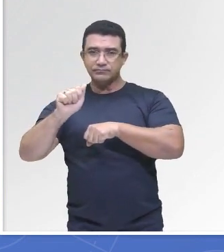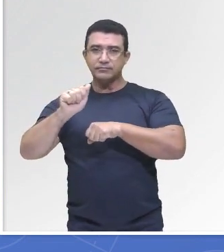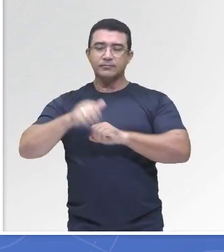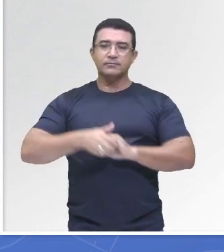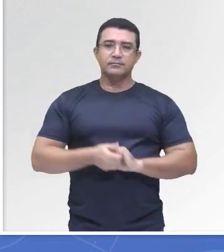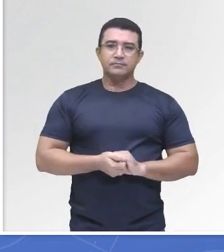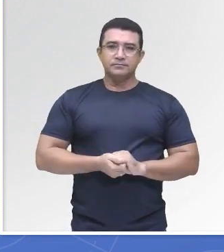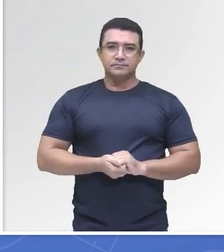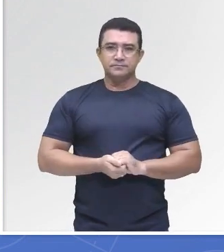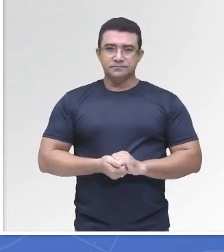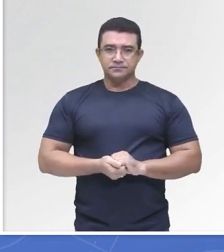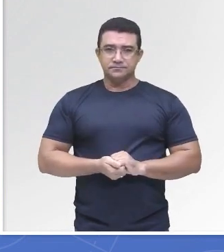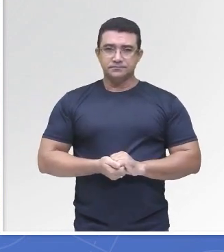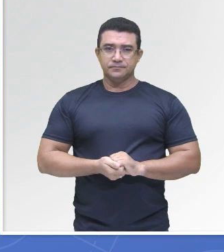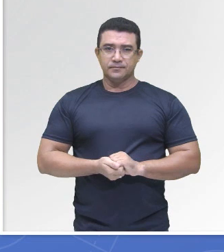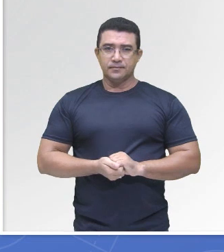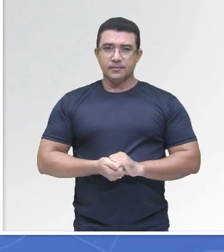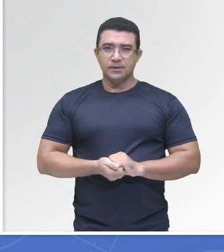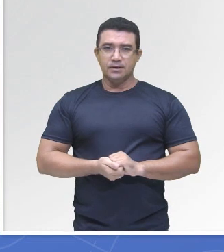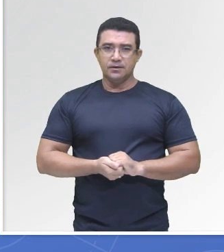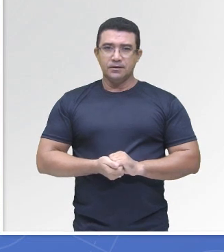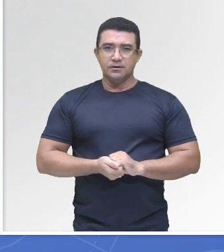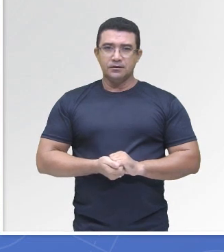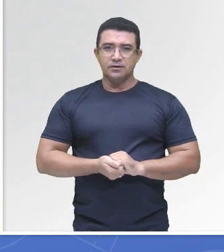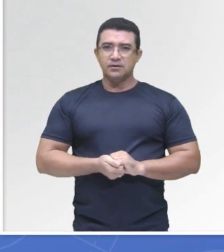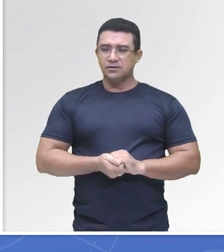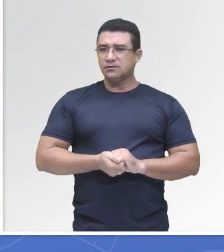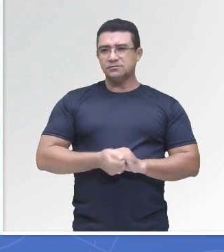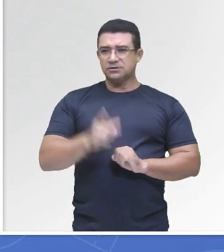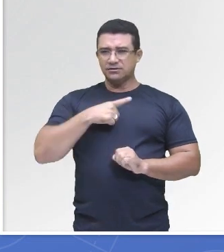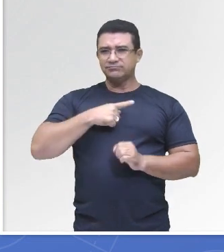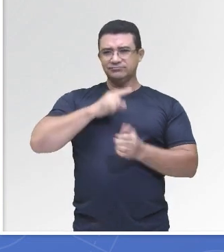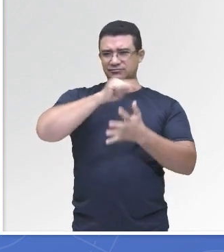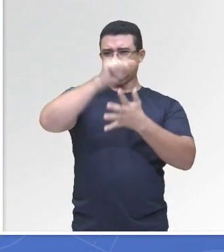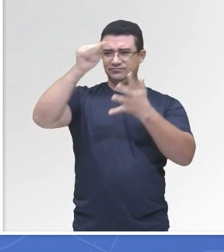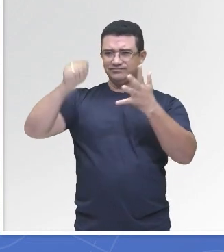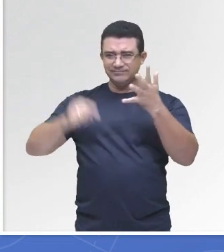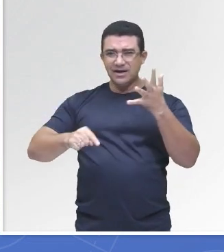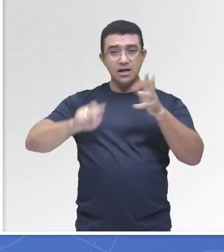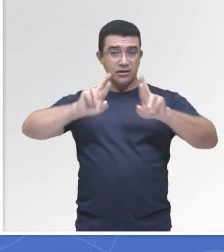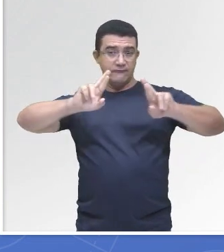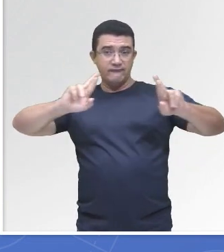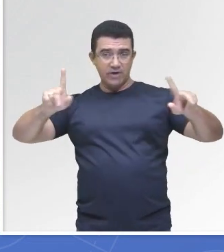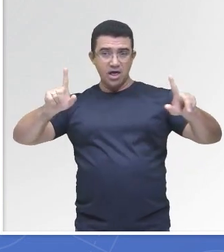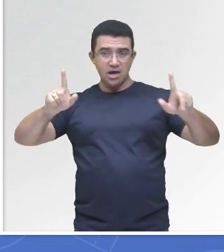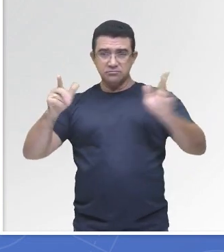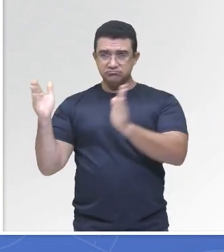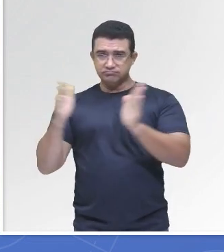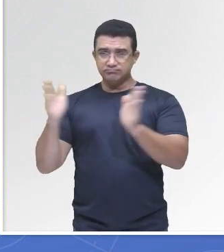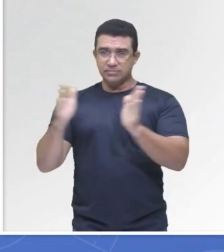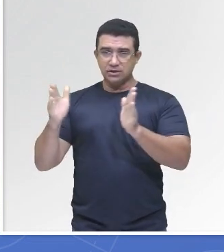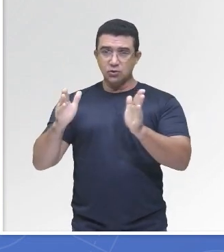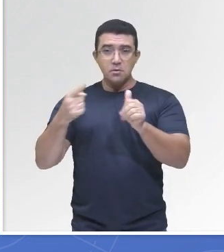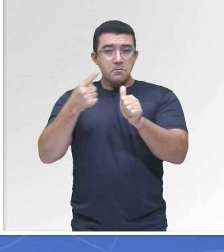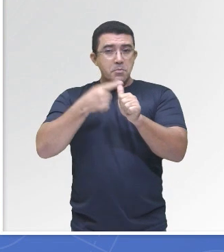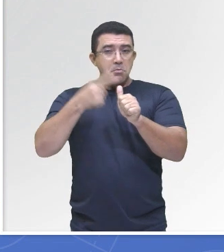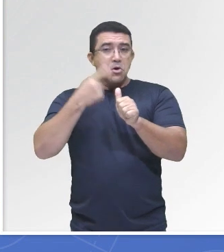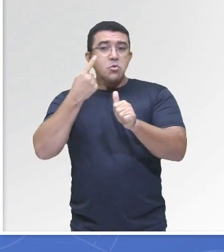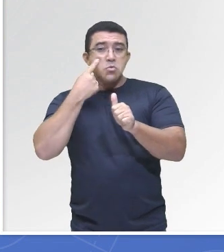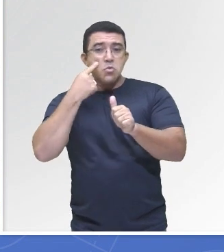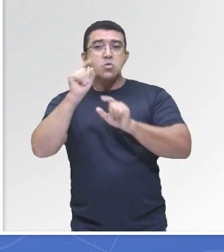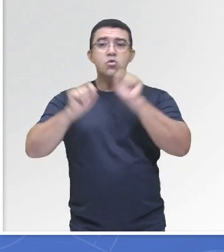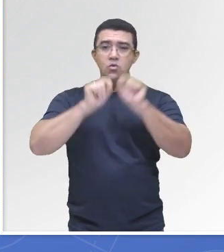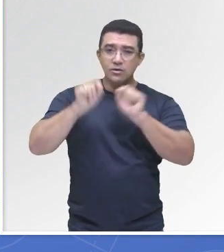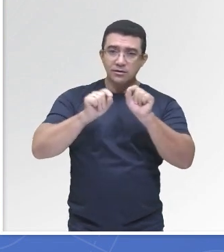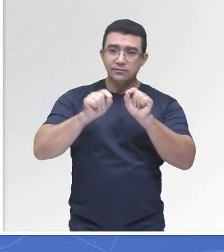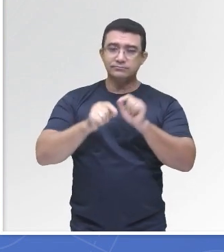da Pedra Polida, certo? E quais as diferenças aí entre esses períodos? Primeiro a gente vai ver que